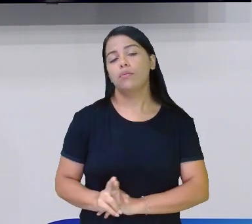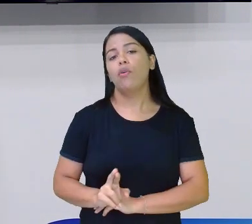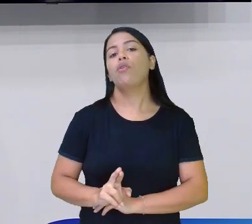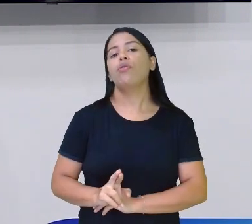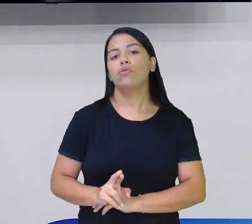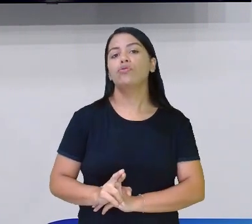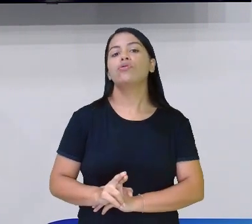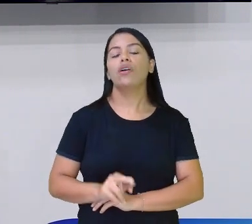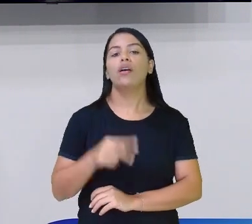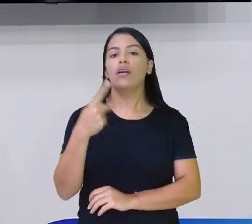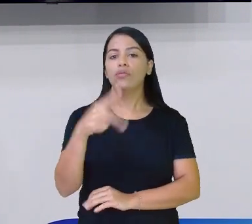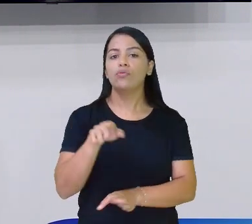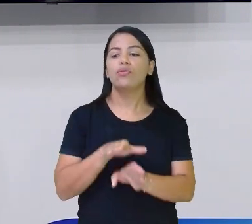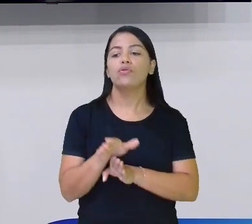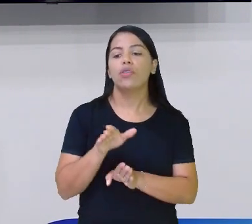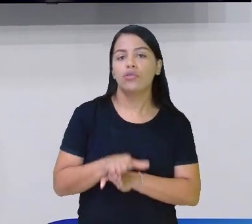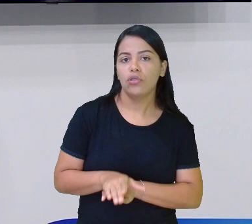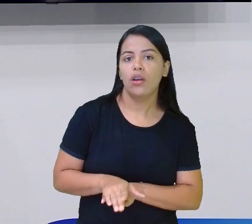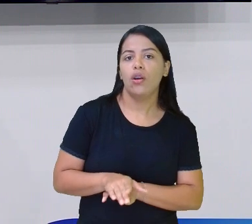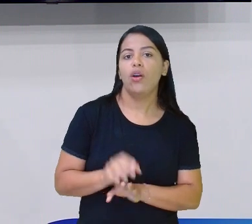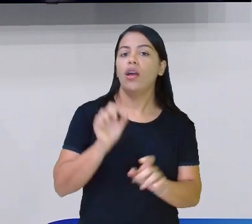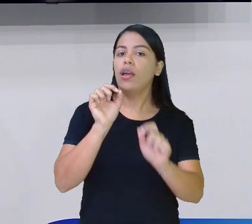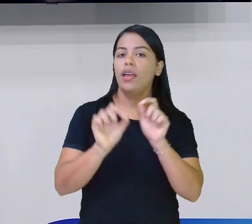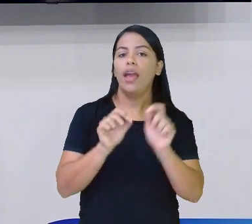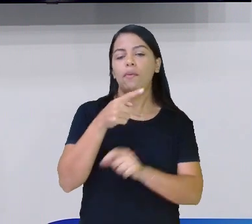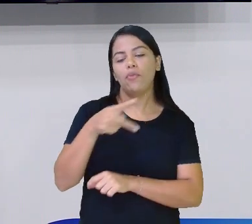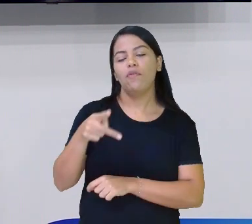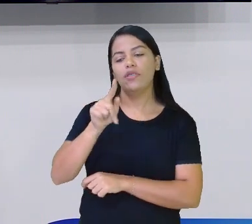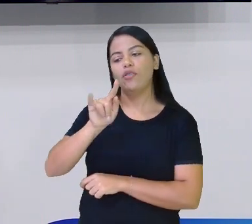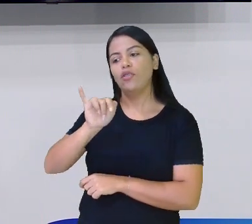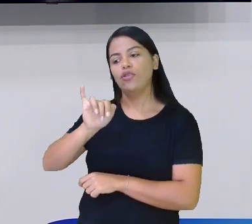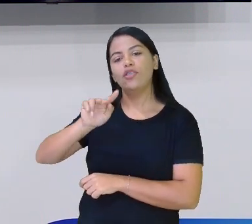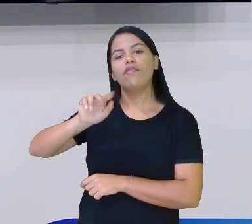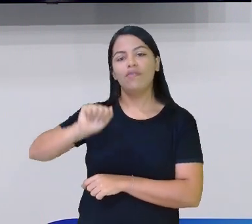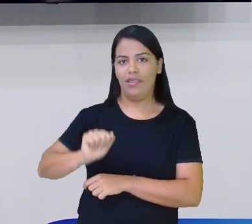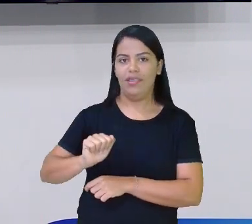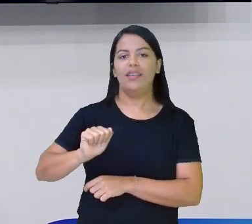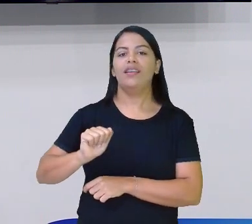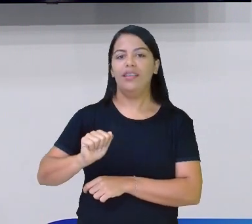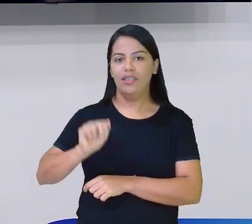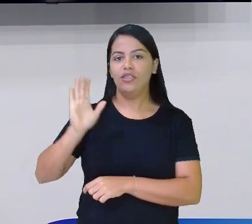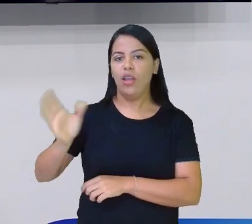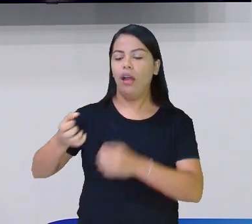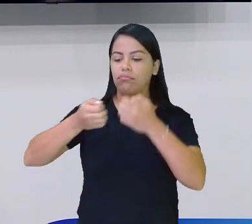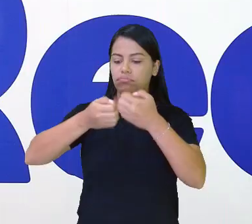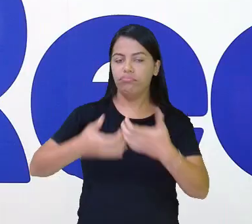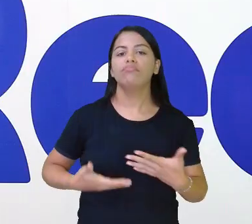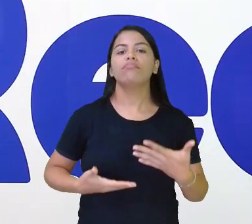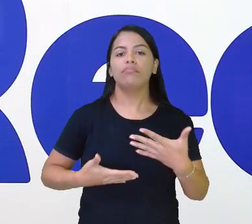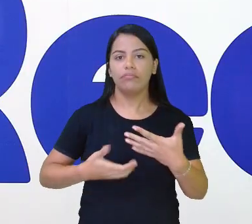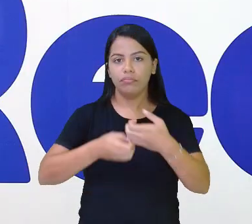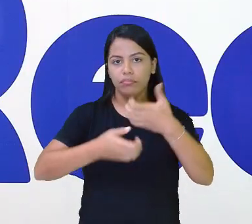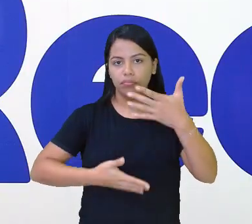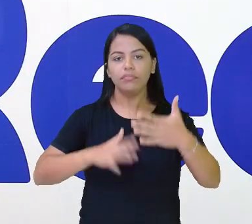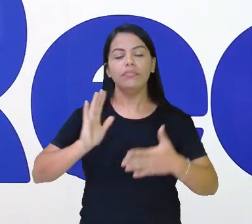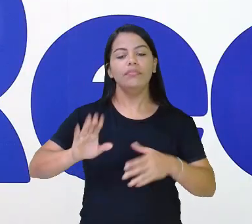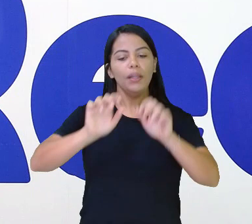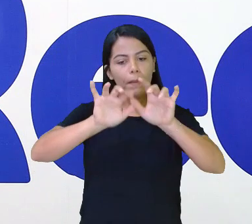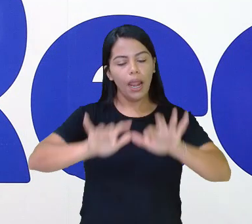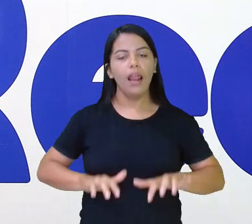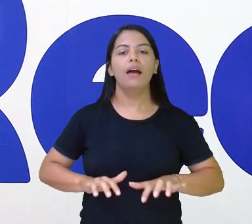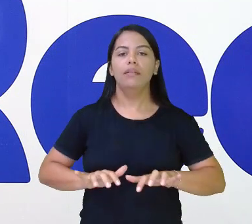tua sugestão, o professor Givanilson Soares está a postos. Bom dia, professor, bem-vindo. Bom dia, professora. Já estou por